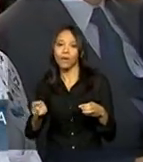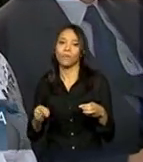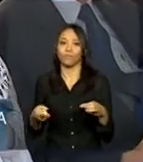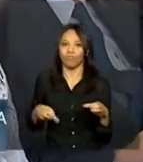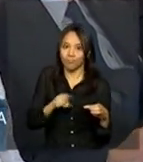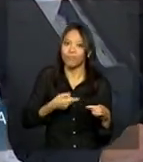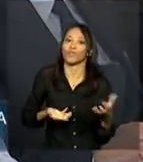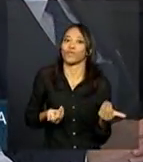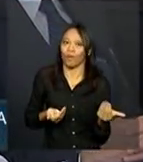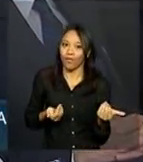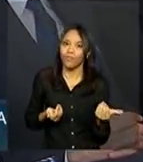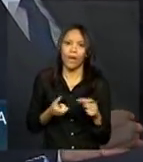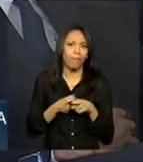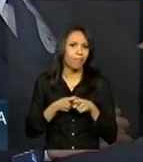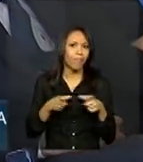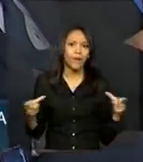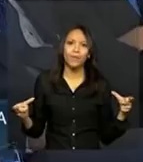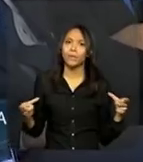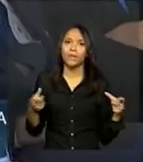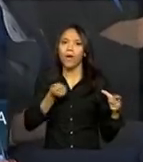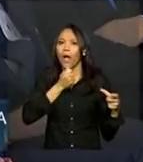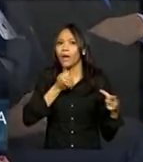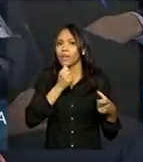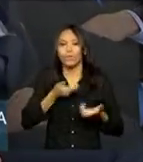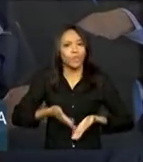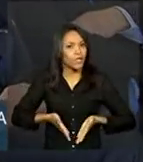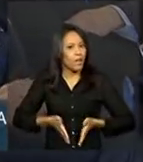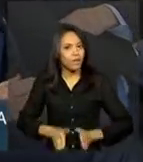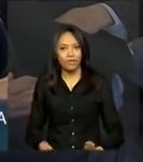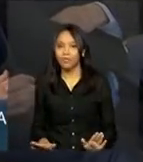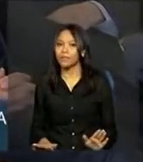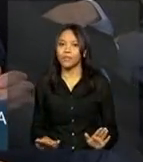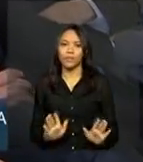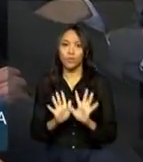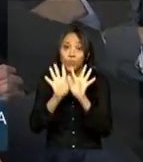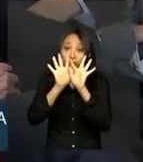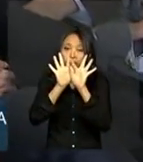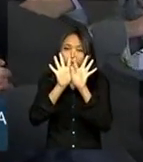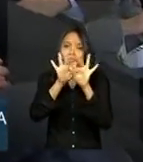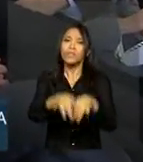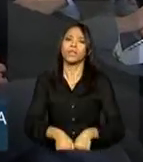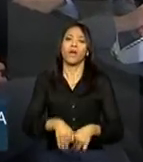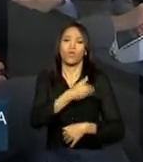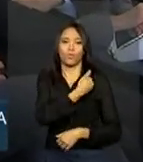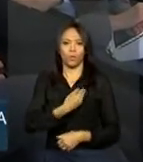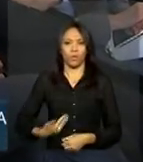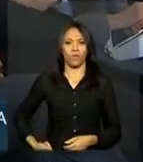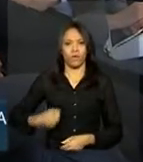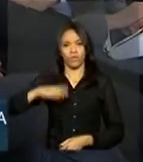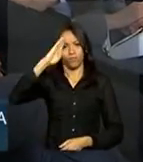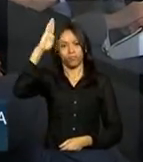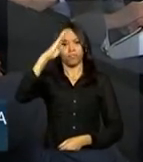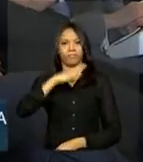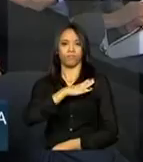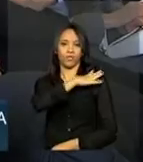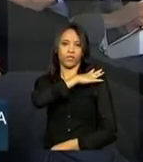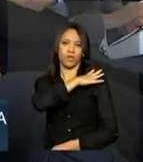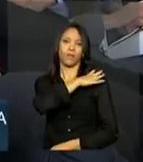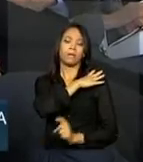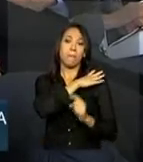jovem a maioria sequer havia nascido no final da ditadura militar se dedic ficou com enorme